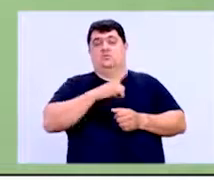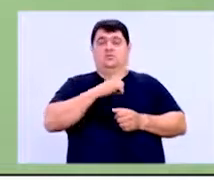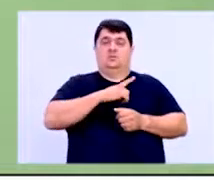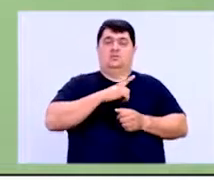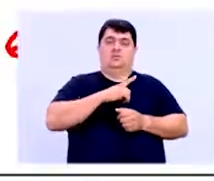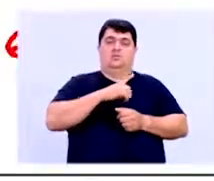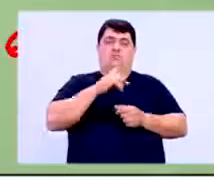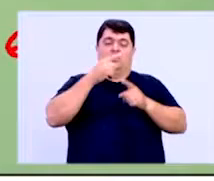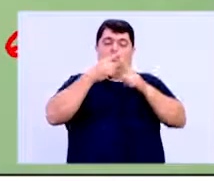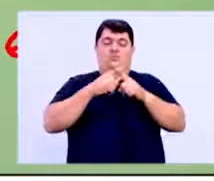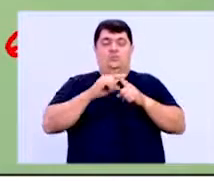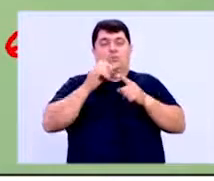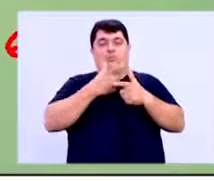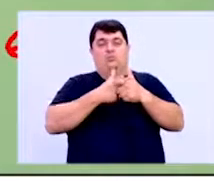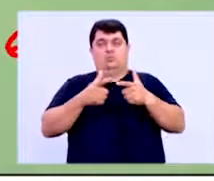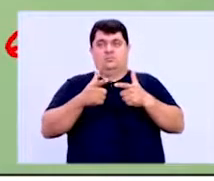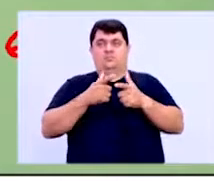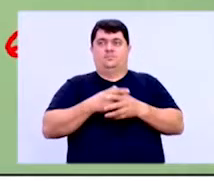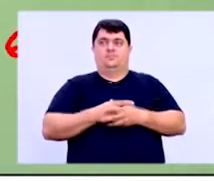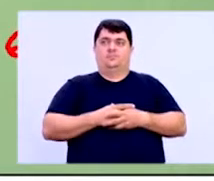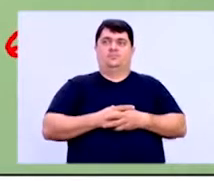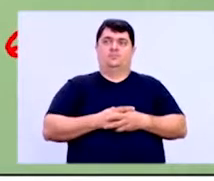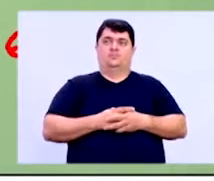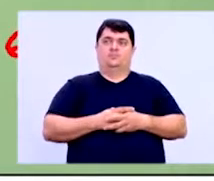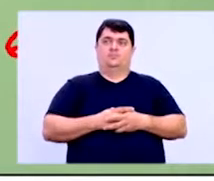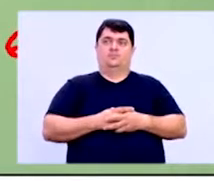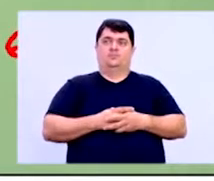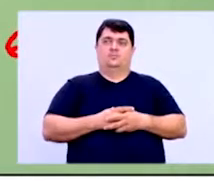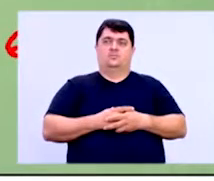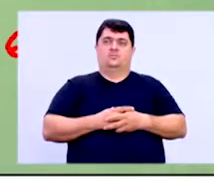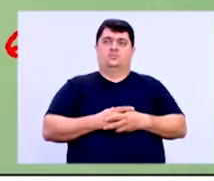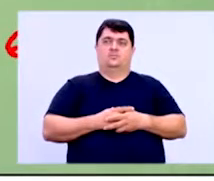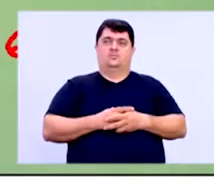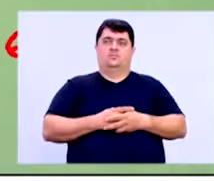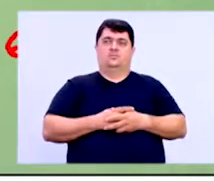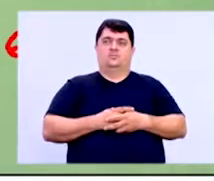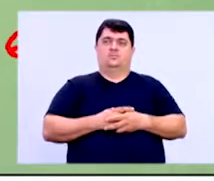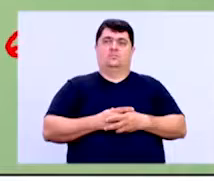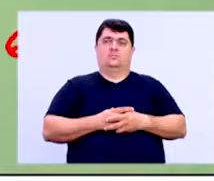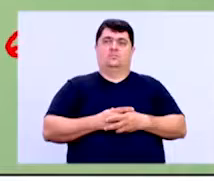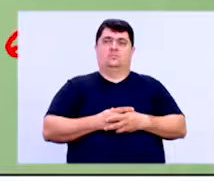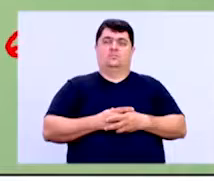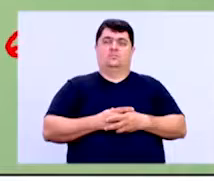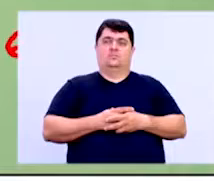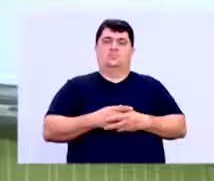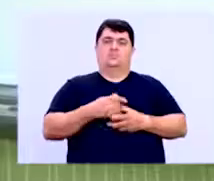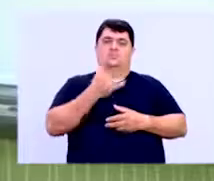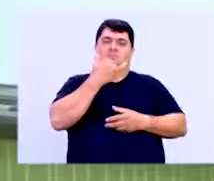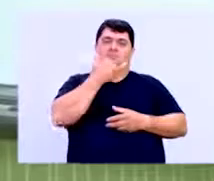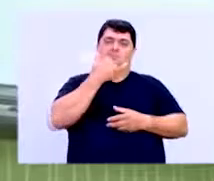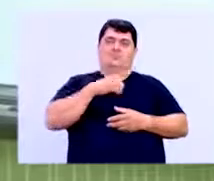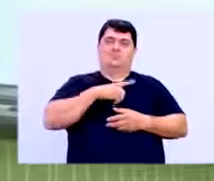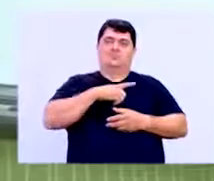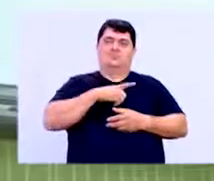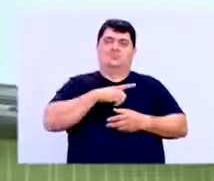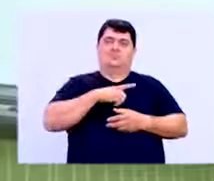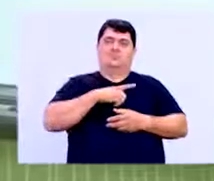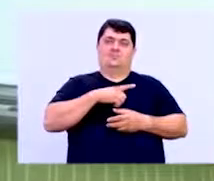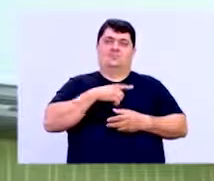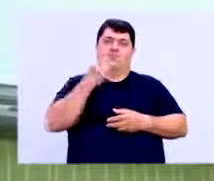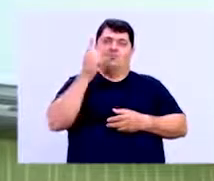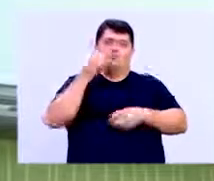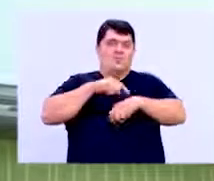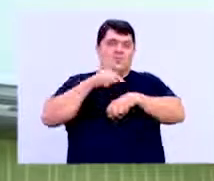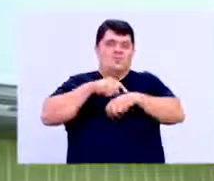dividido. Bom, gente, vocês vão pedir desculpa, mas tem um cara aqui atrás da câmera aqui levantando um